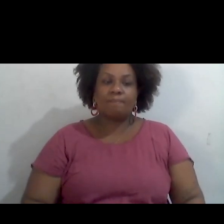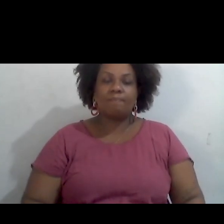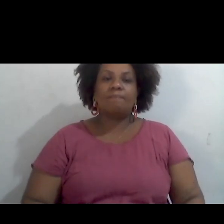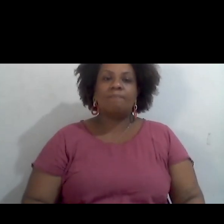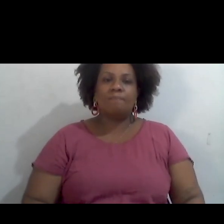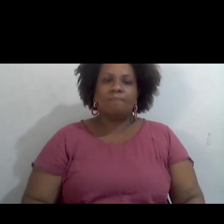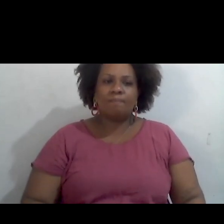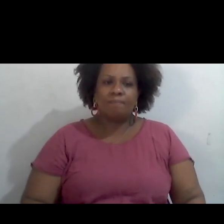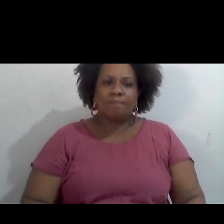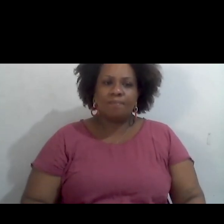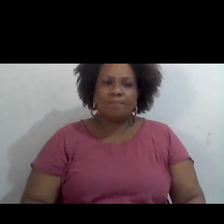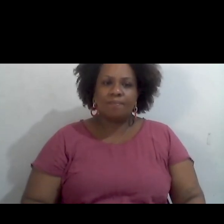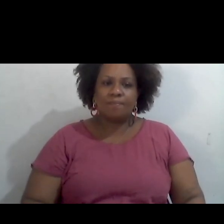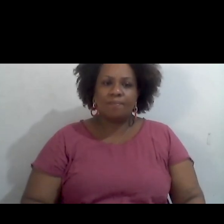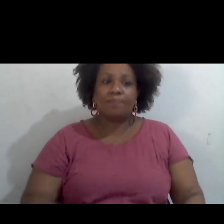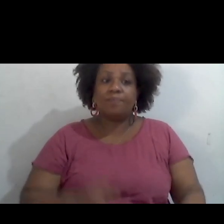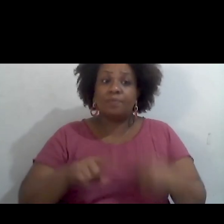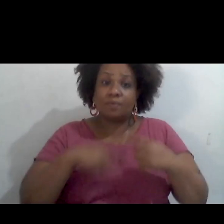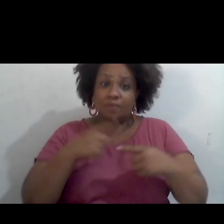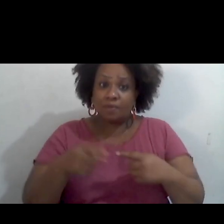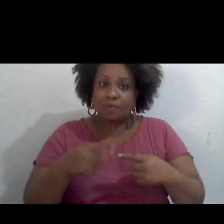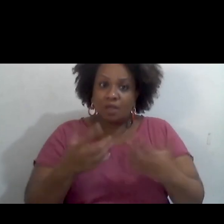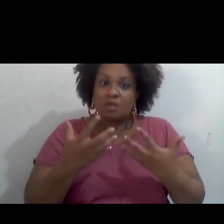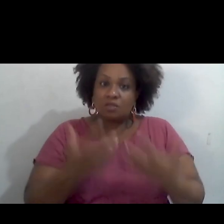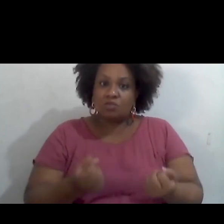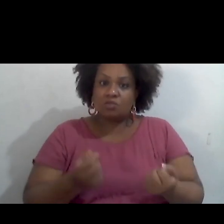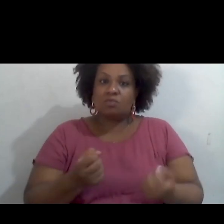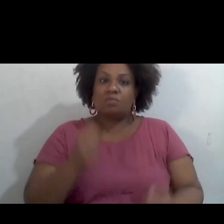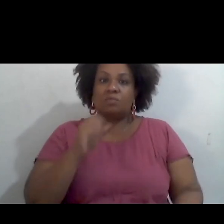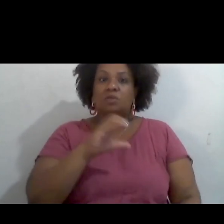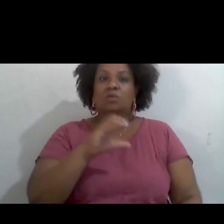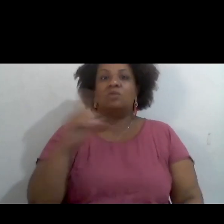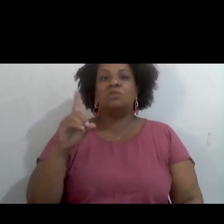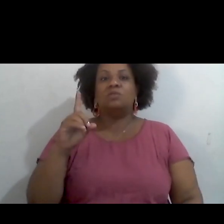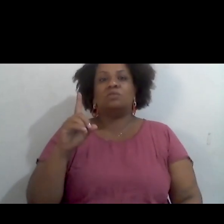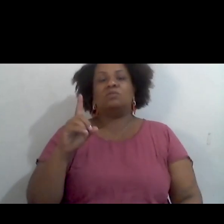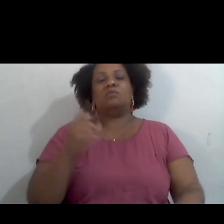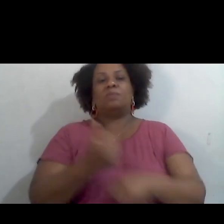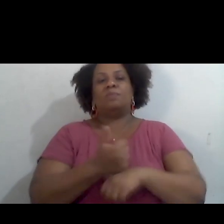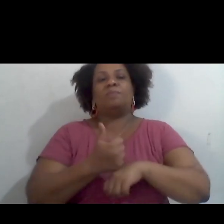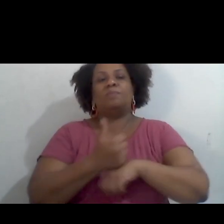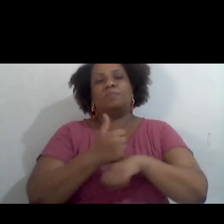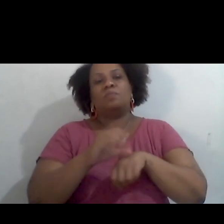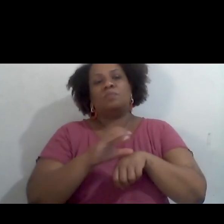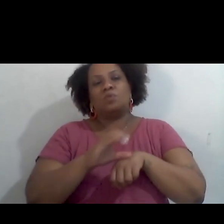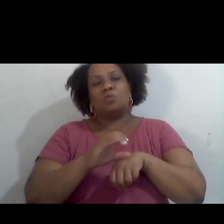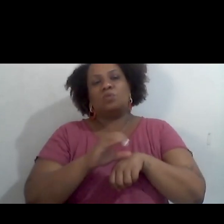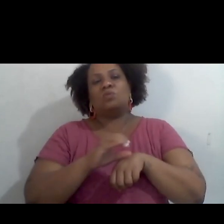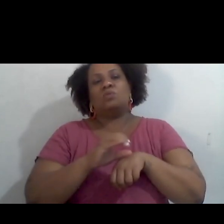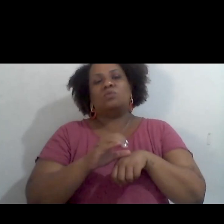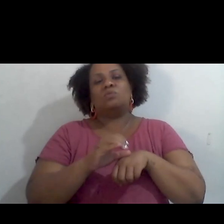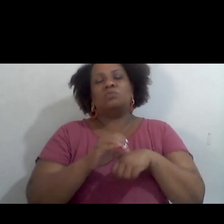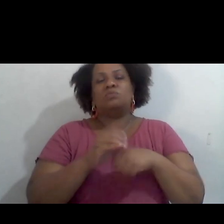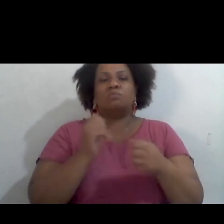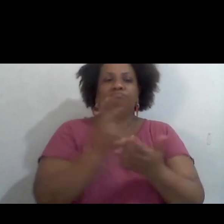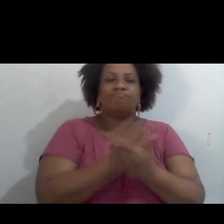pandemia, assumi a coordenação do curso profissional, e aí a gente foi surpreendido com a pandemia, então a gente entrou naquele